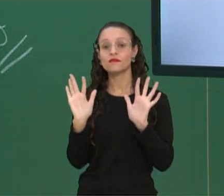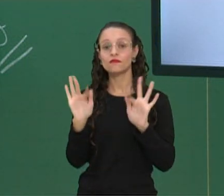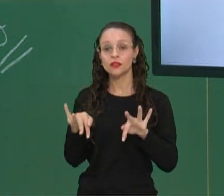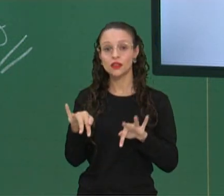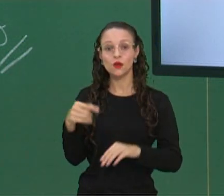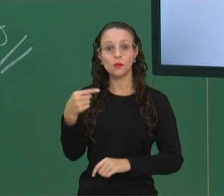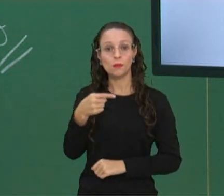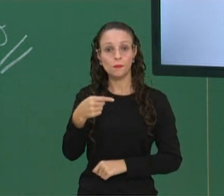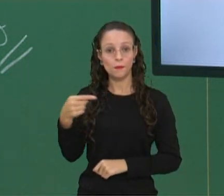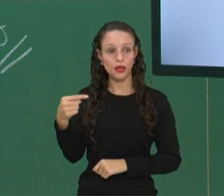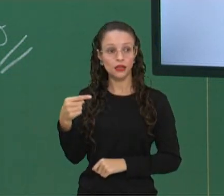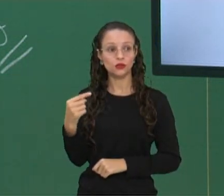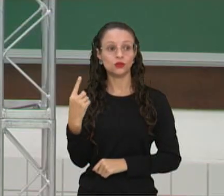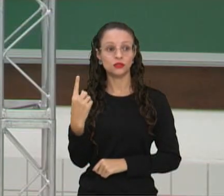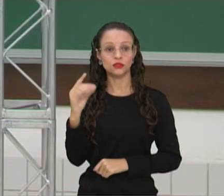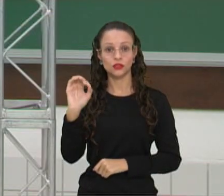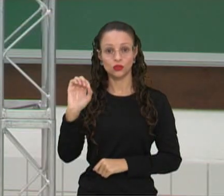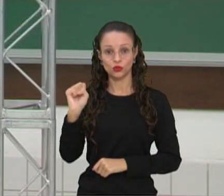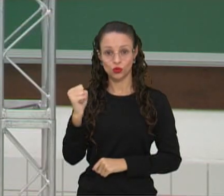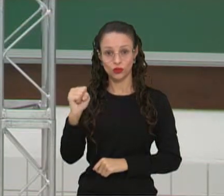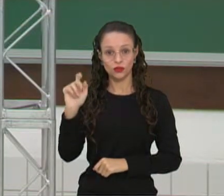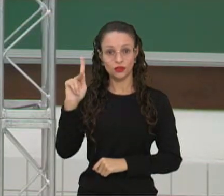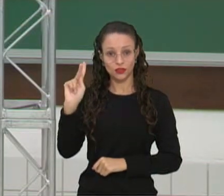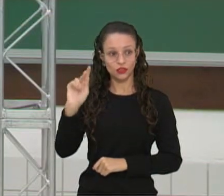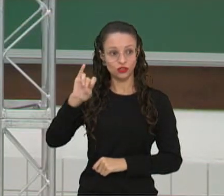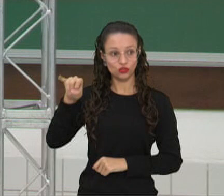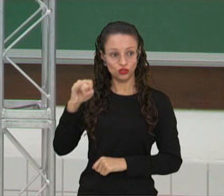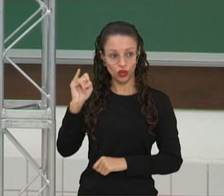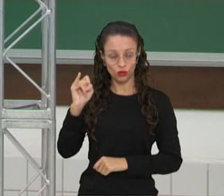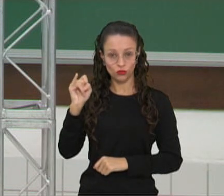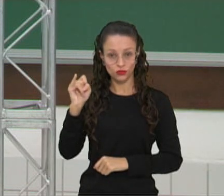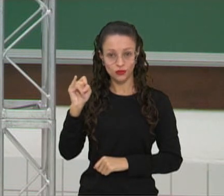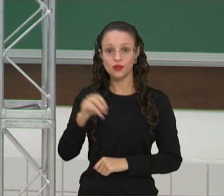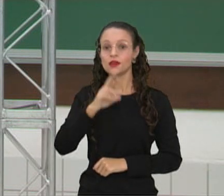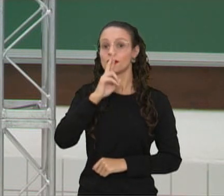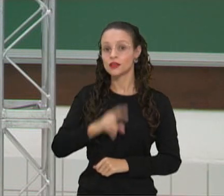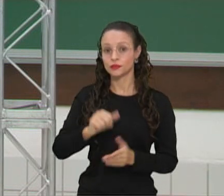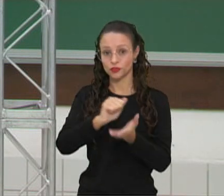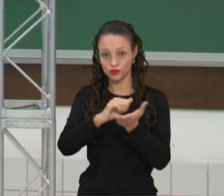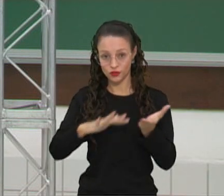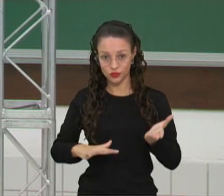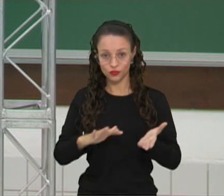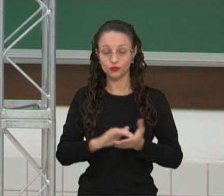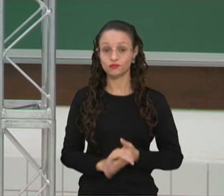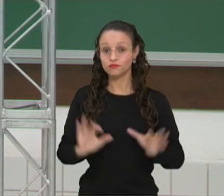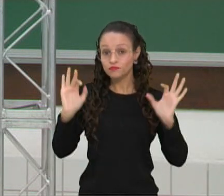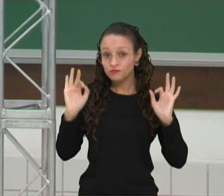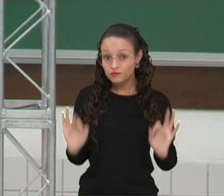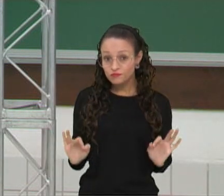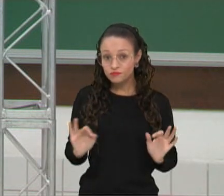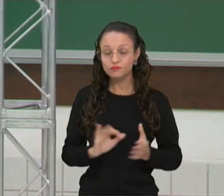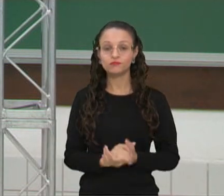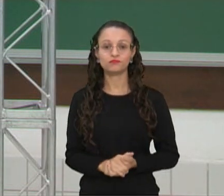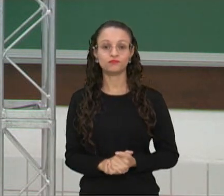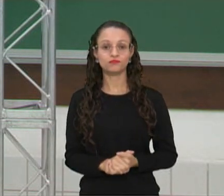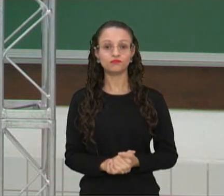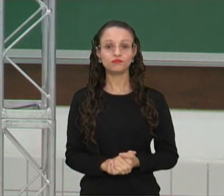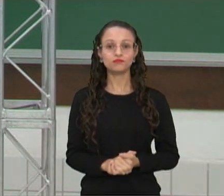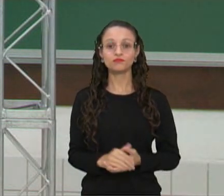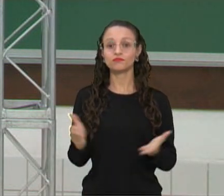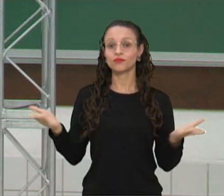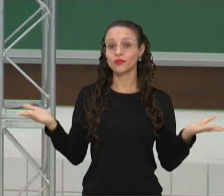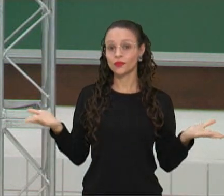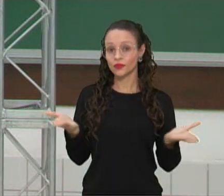final, menos 108 kJ é a resposta desse exercício. Certo?